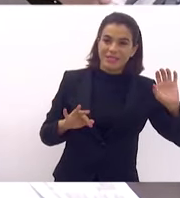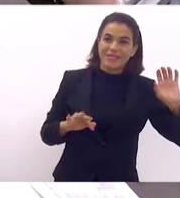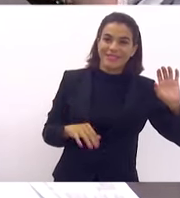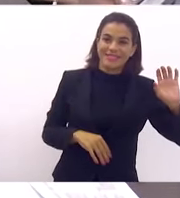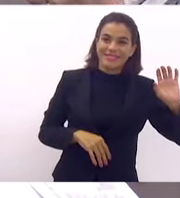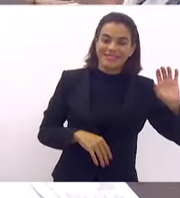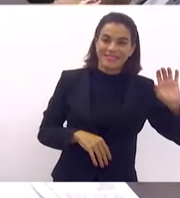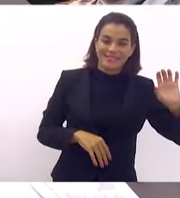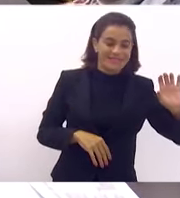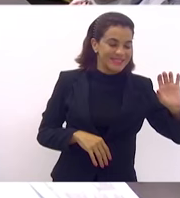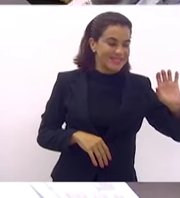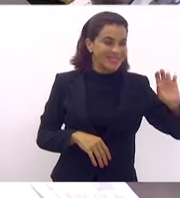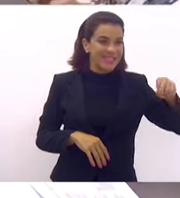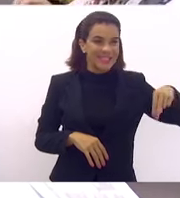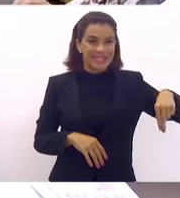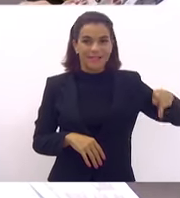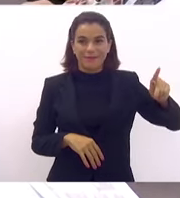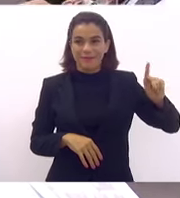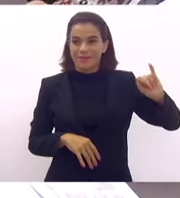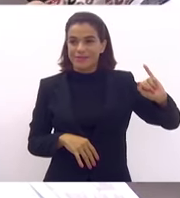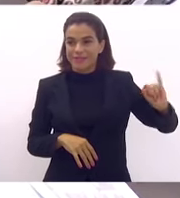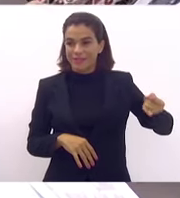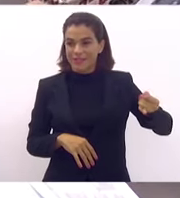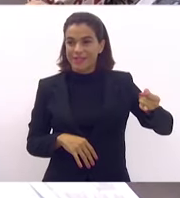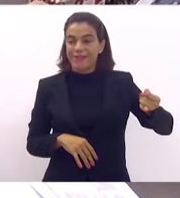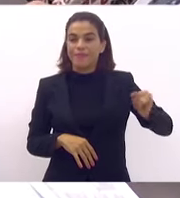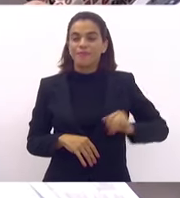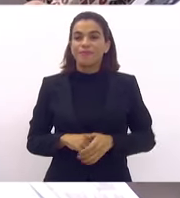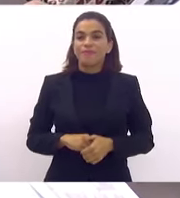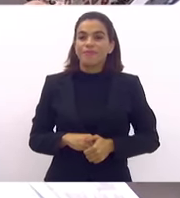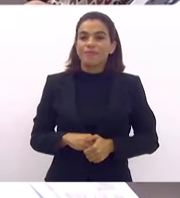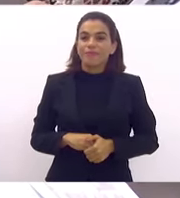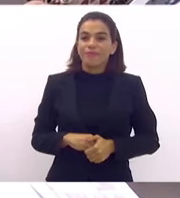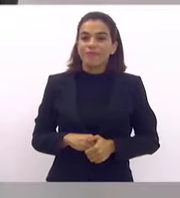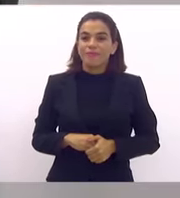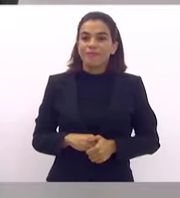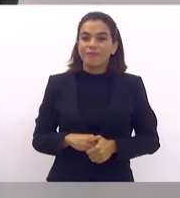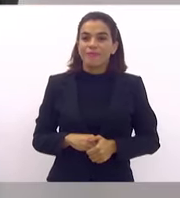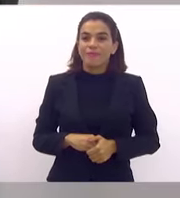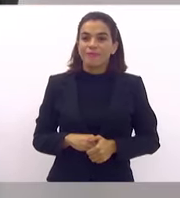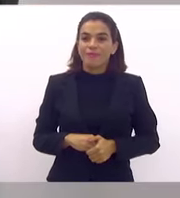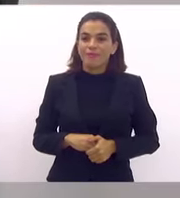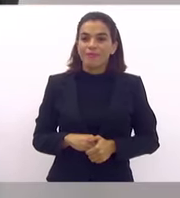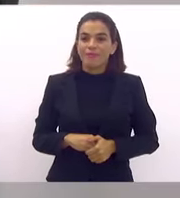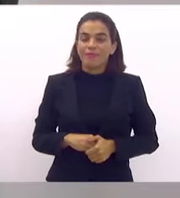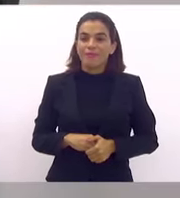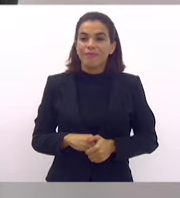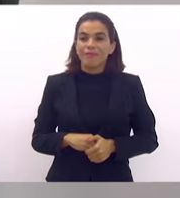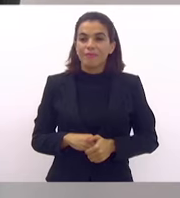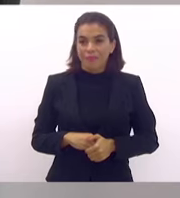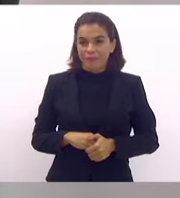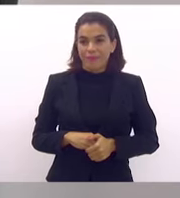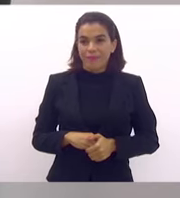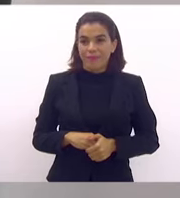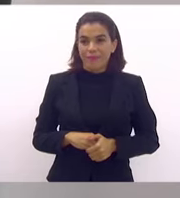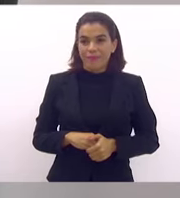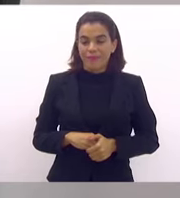Verdade. A galhofa... Como é que o deputado Serafini utilizou ontem? Não, não, ontem foi... Galhofa